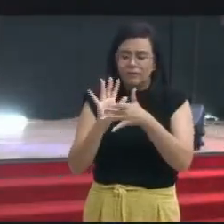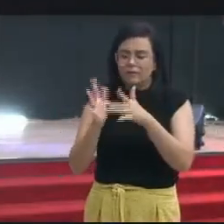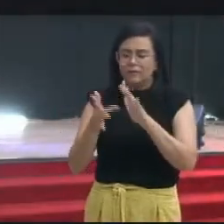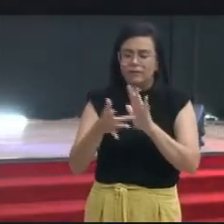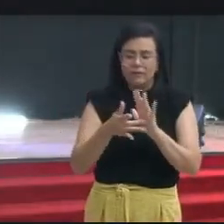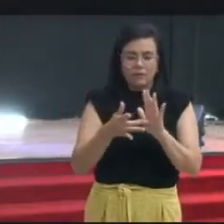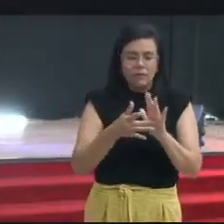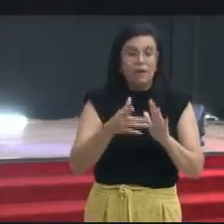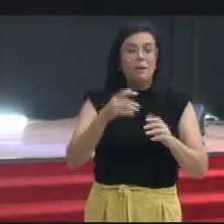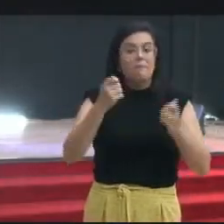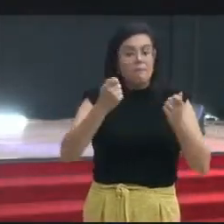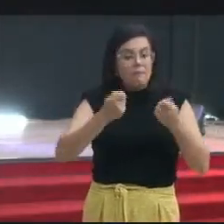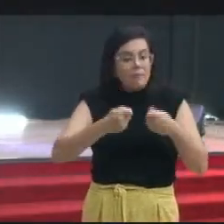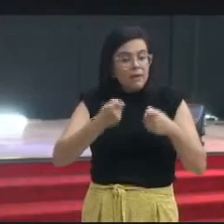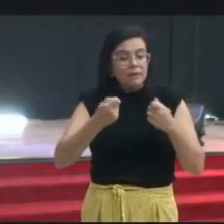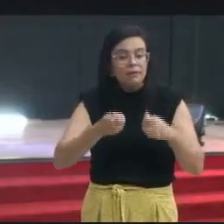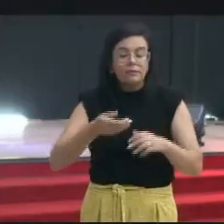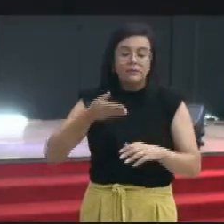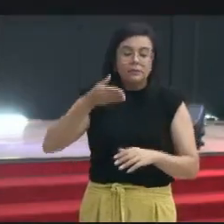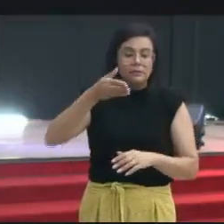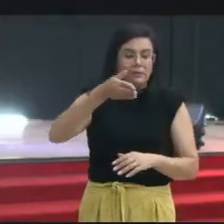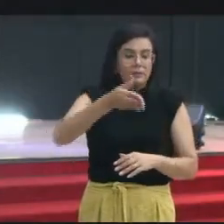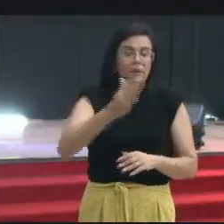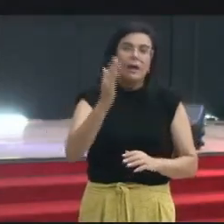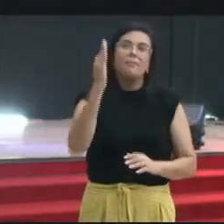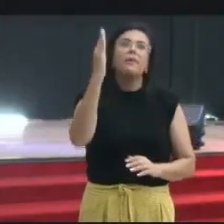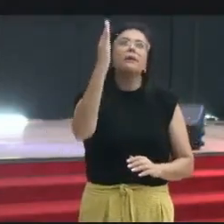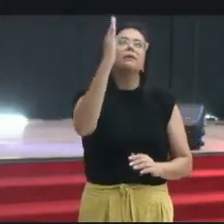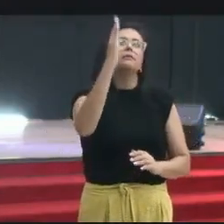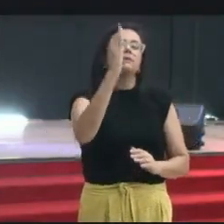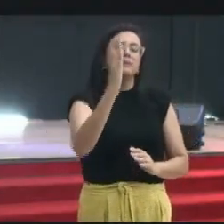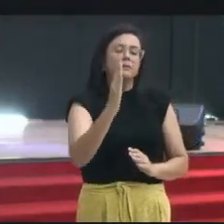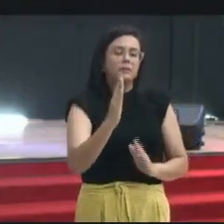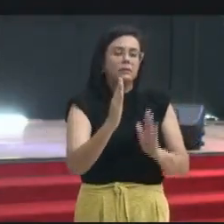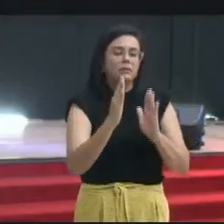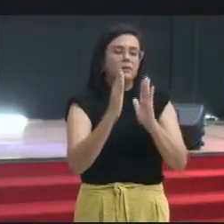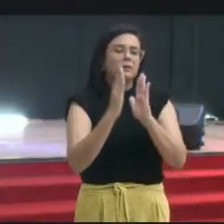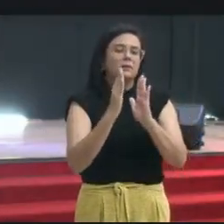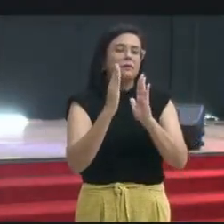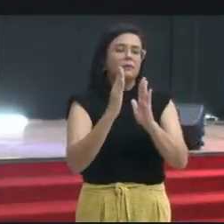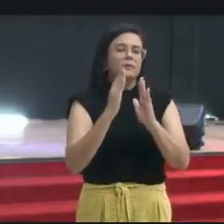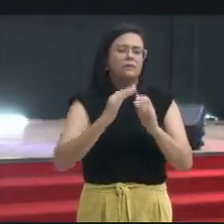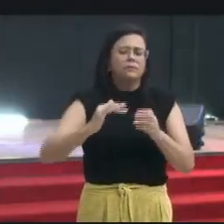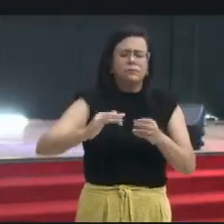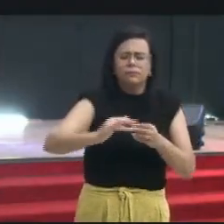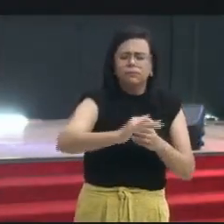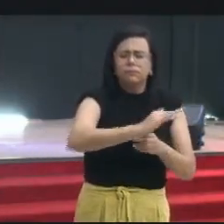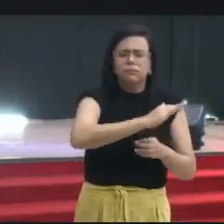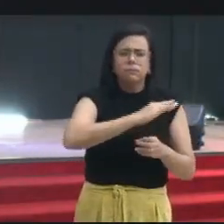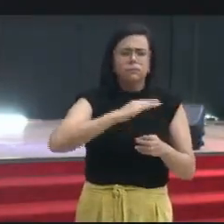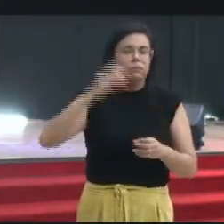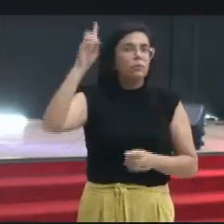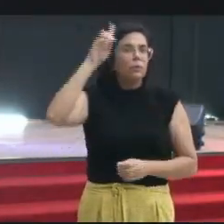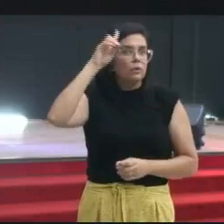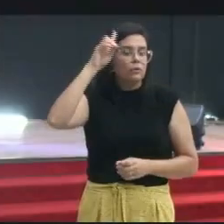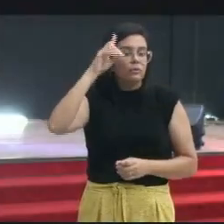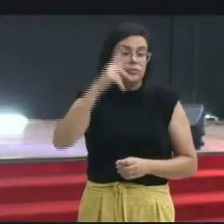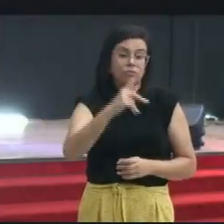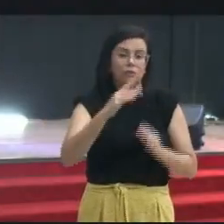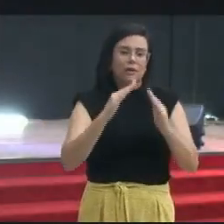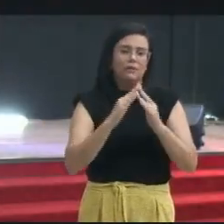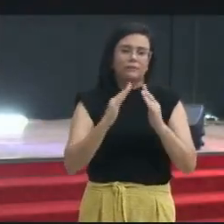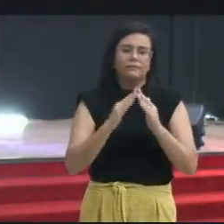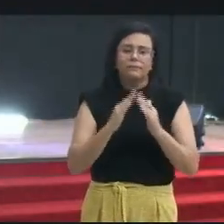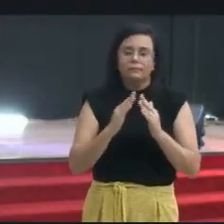Jesus tem que estar, e a presença do Espírito Santo deve ser derramada todos os dias na sua casa.